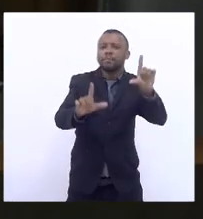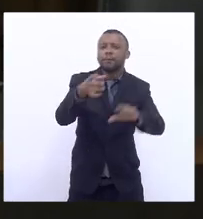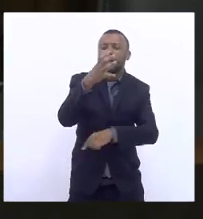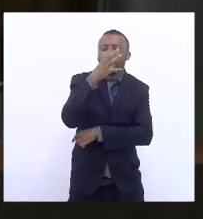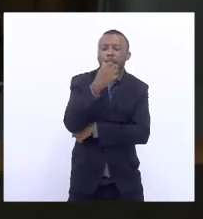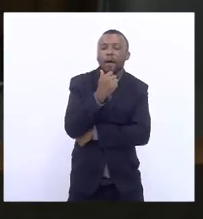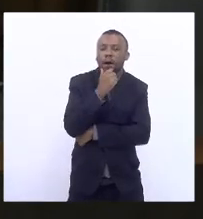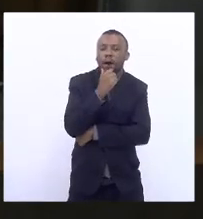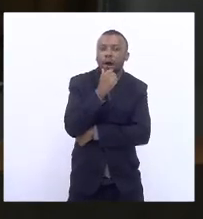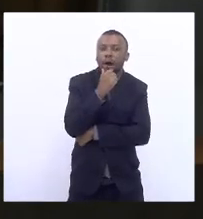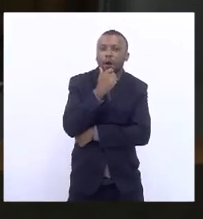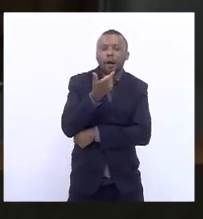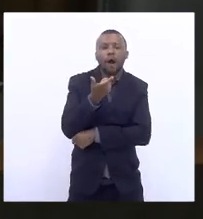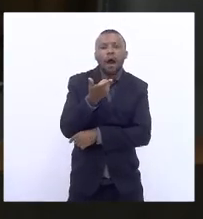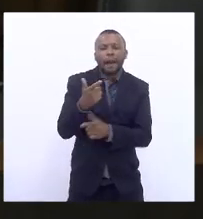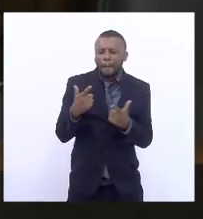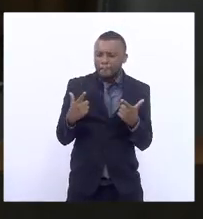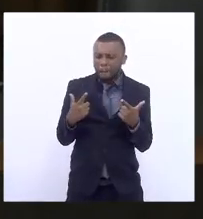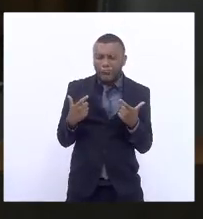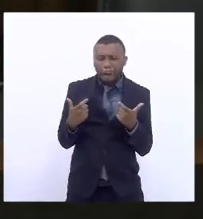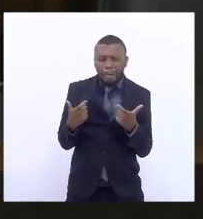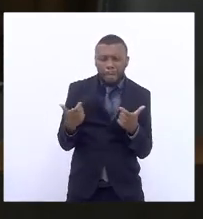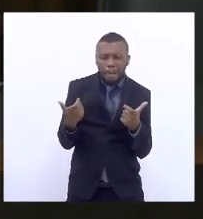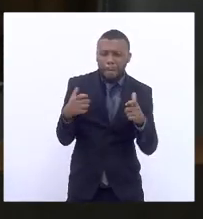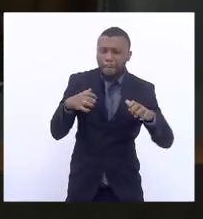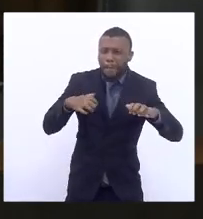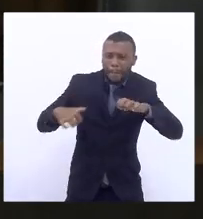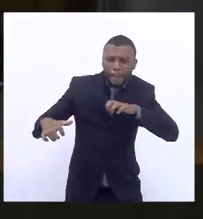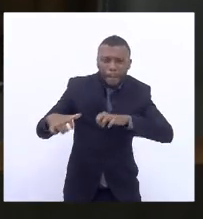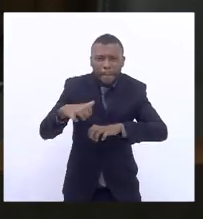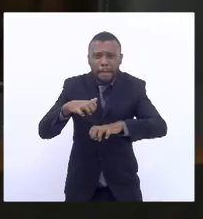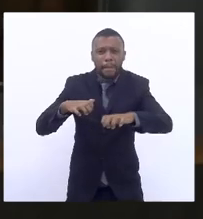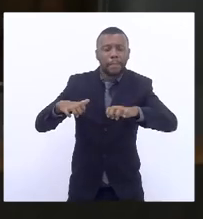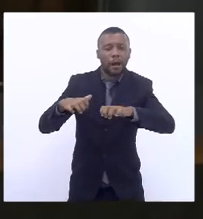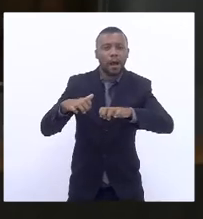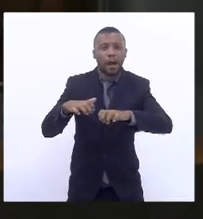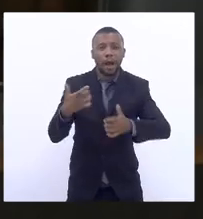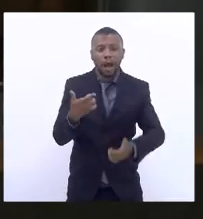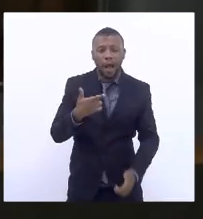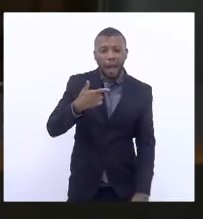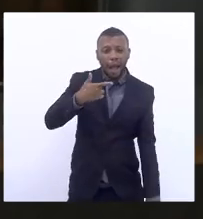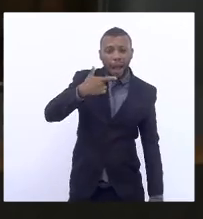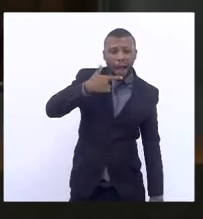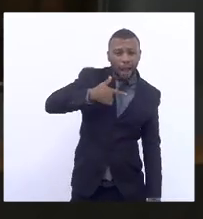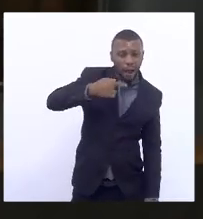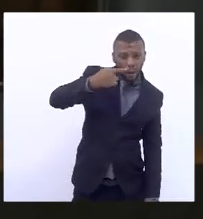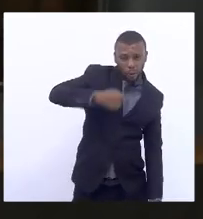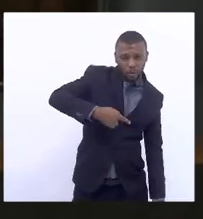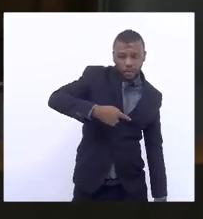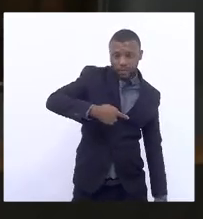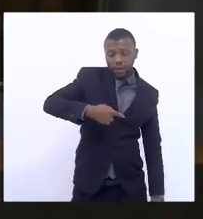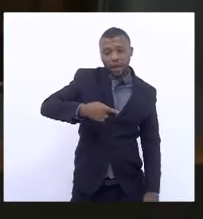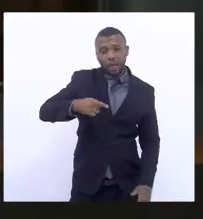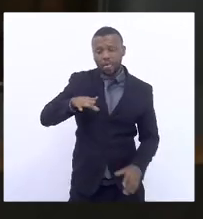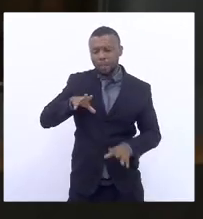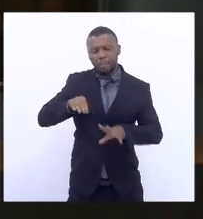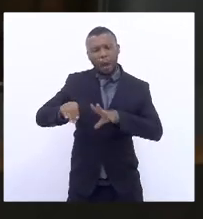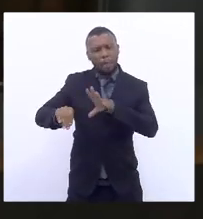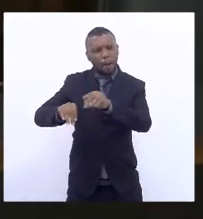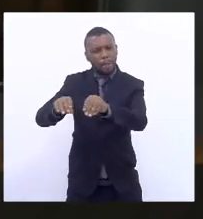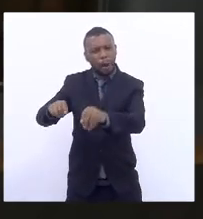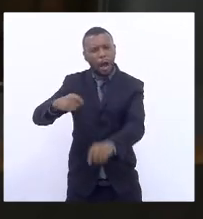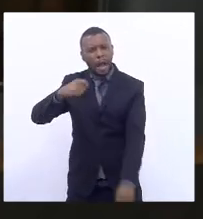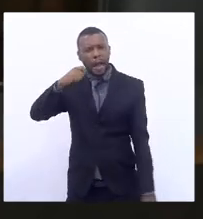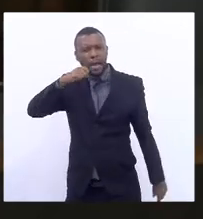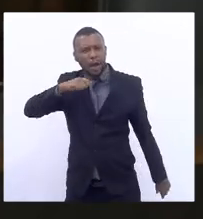estourou a guerra. A Rússia invadiu a Ucrânia. E aquelas imagens dantescas.